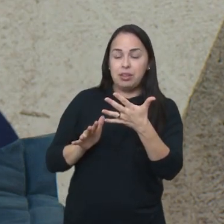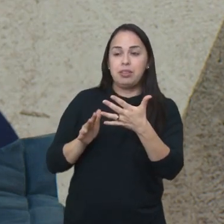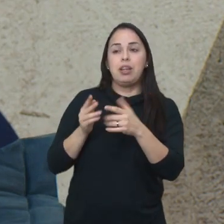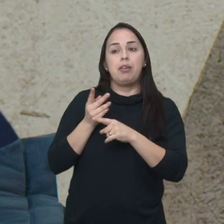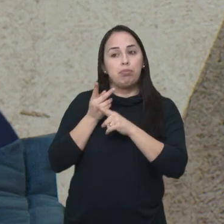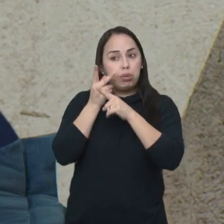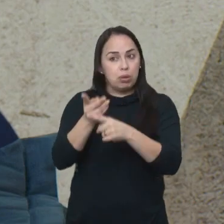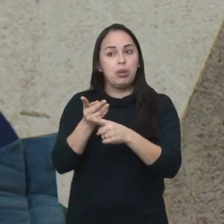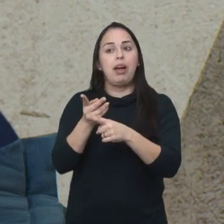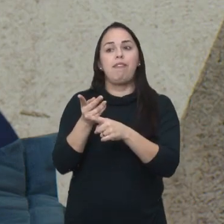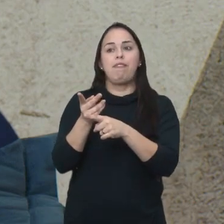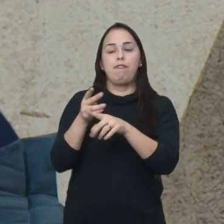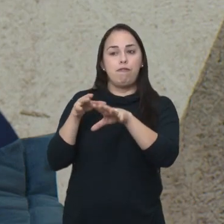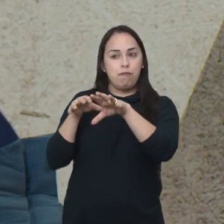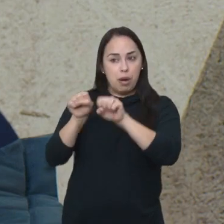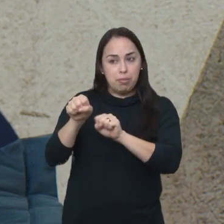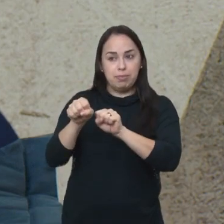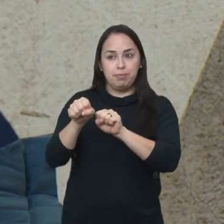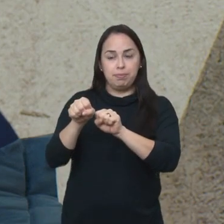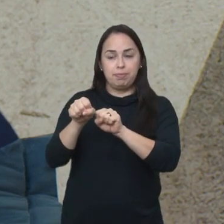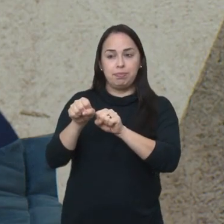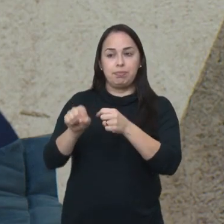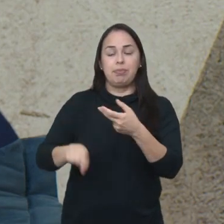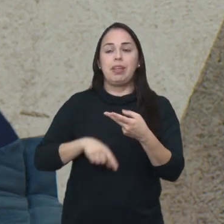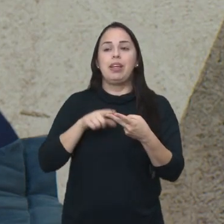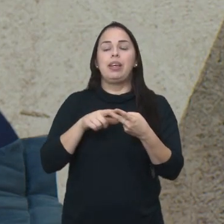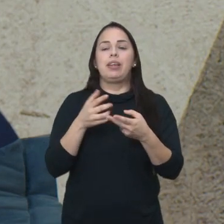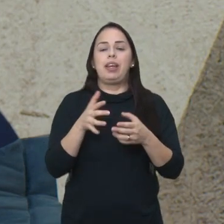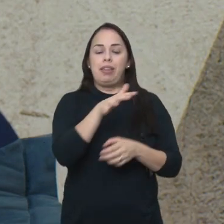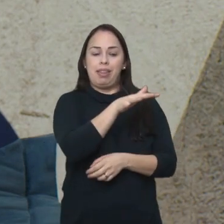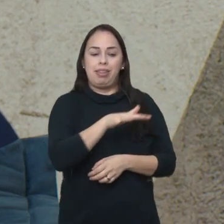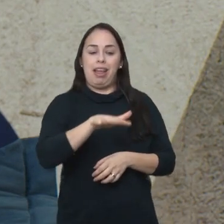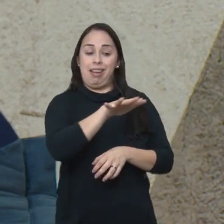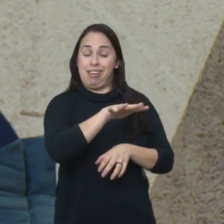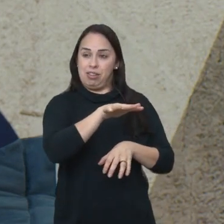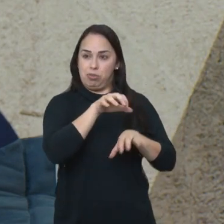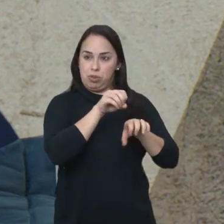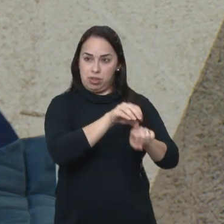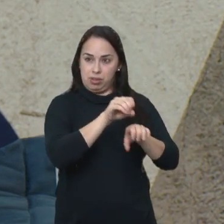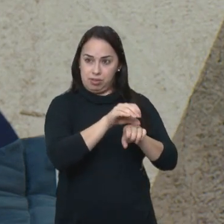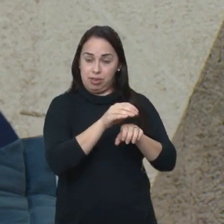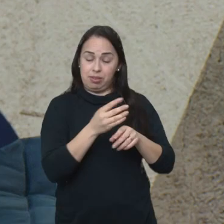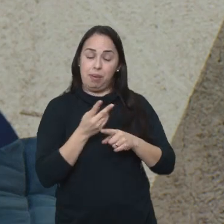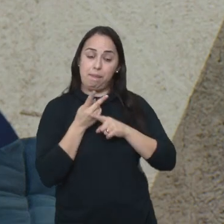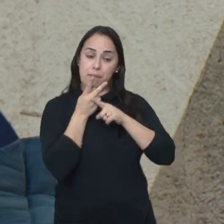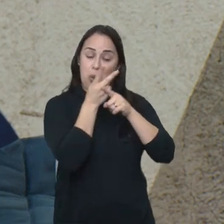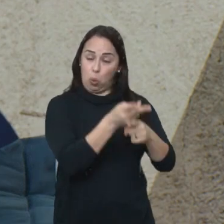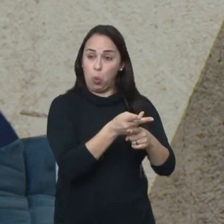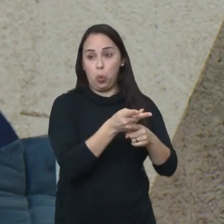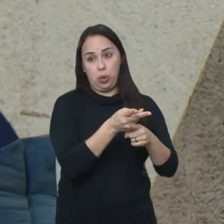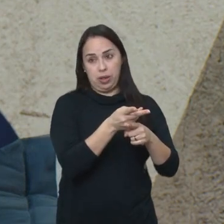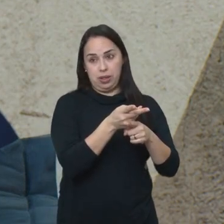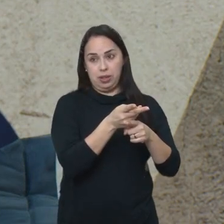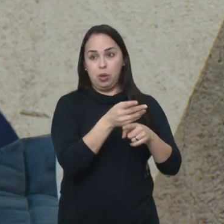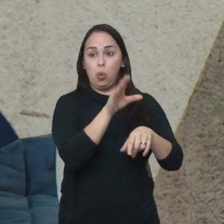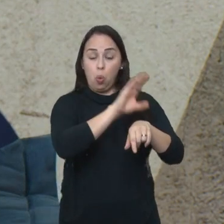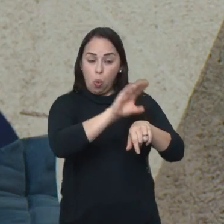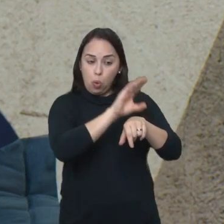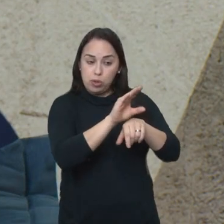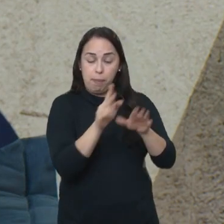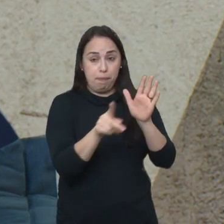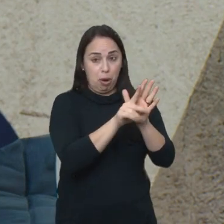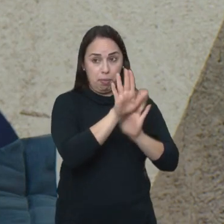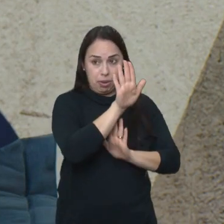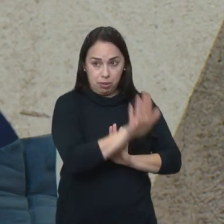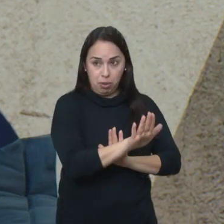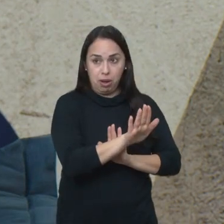você vai buscar formação para este fim. Se você quer trabalhar na área do ensino, você vai buscar formação para a área